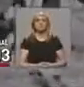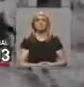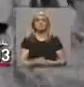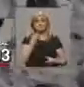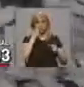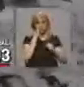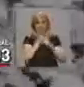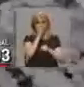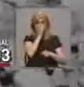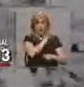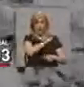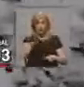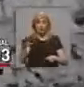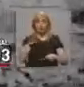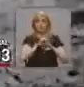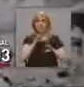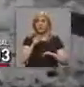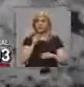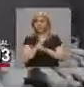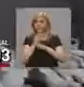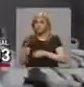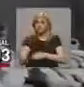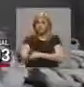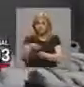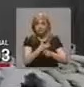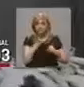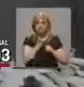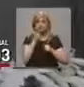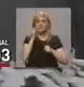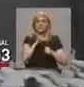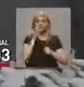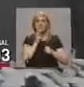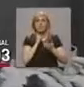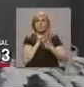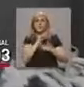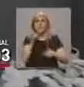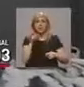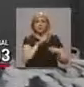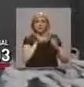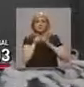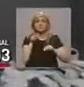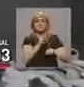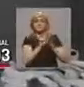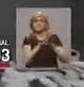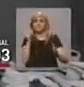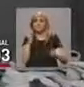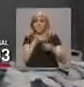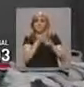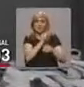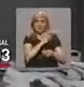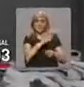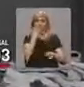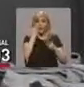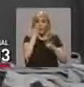Trabalhadores do campo, dependentes das colheitas e de empregadas tão domésticas que nem de casa saíam. Às vezes, para